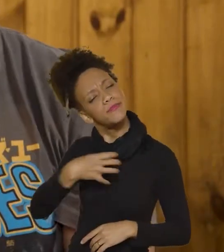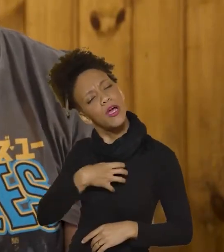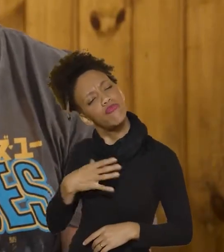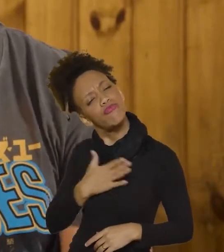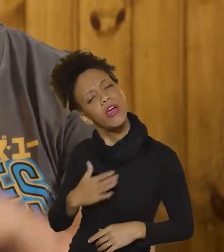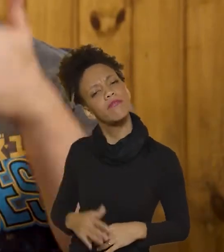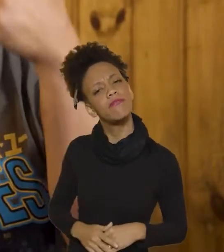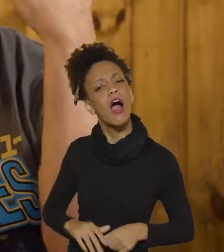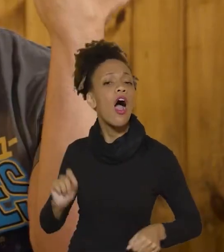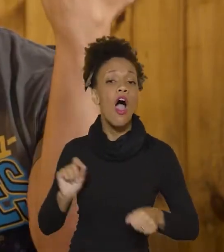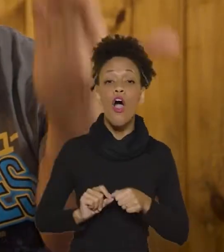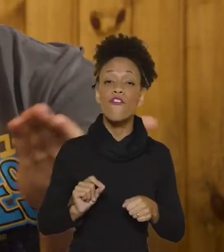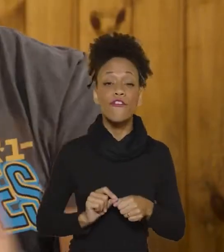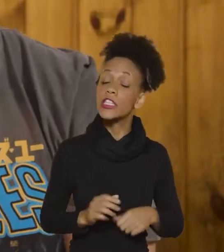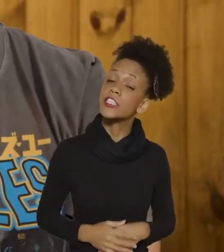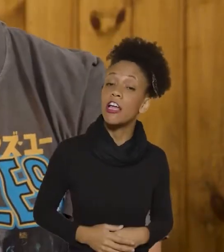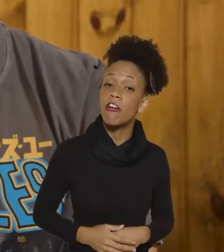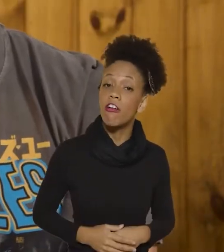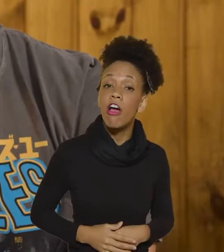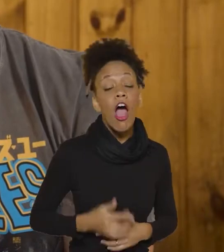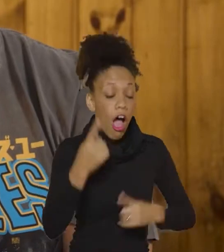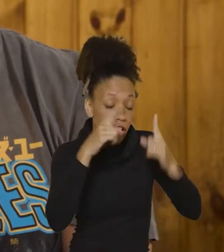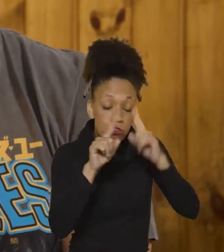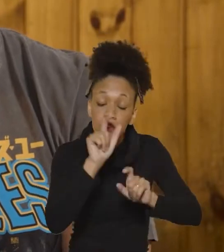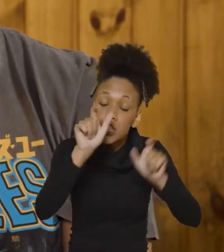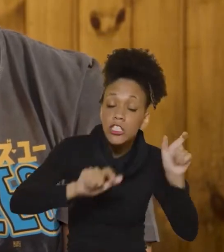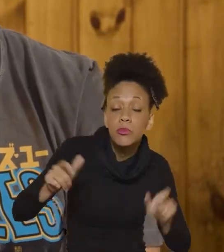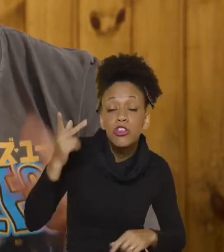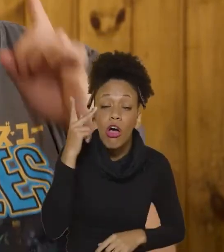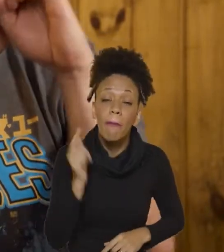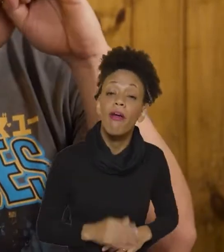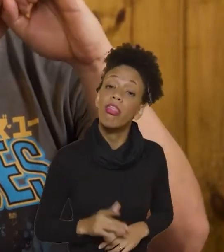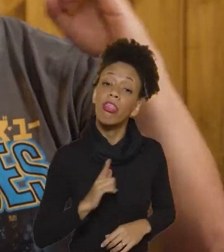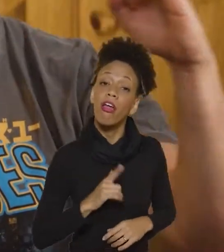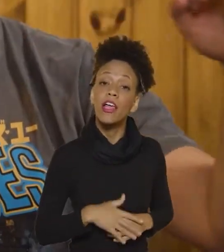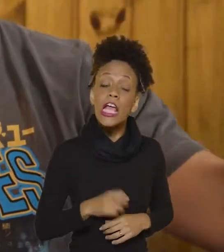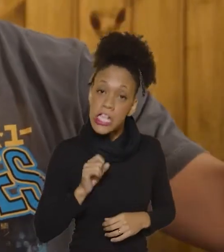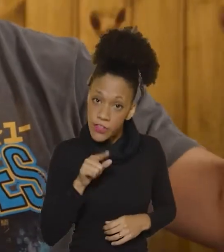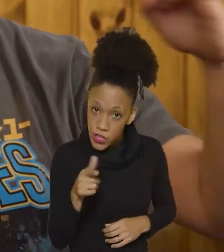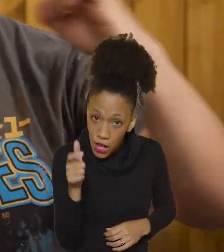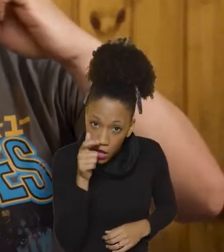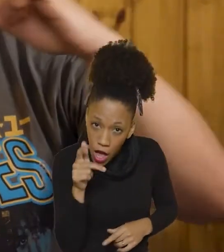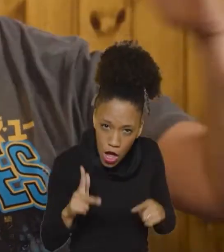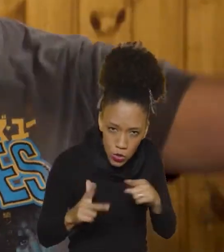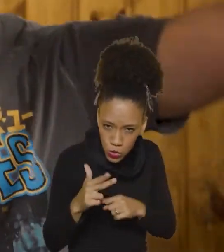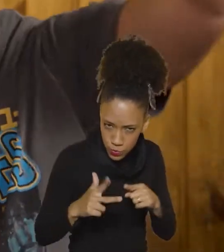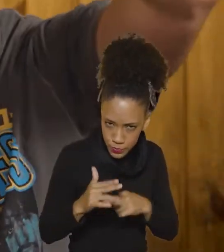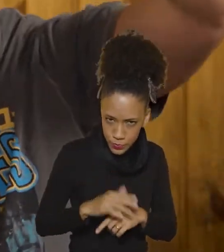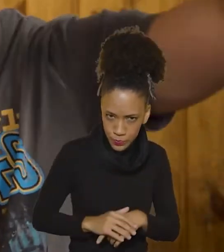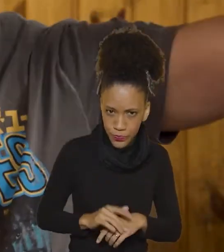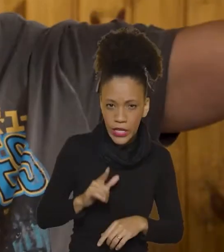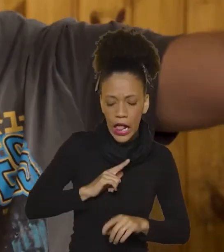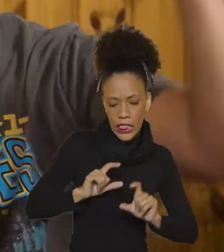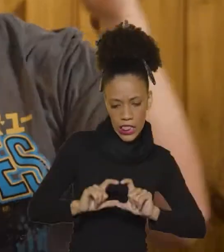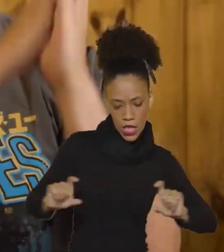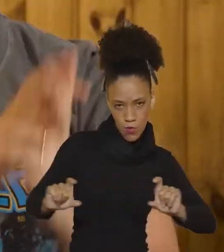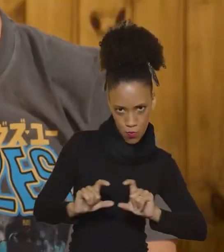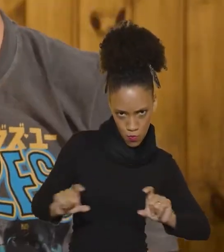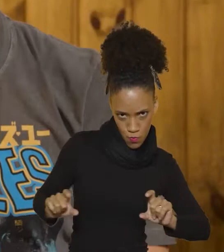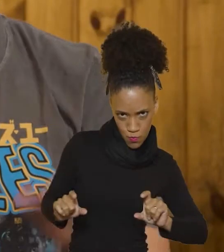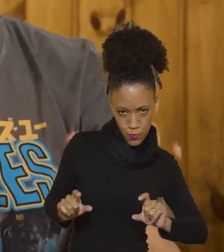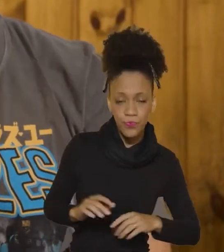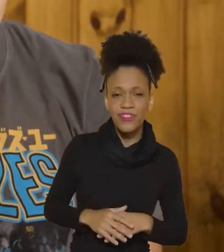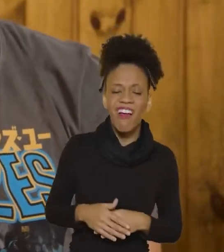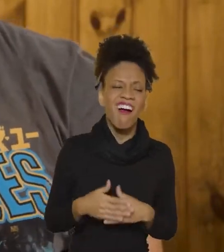eu vou fazer as dúvidas que muita gente tem esse você quer assistir cortes o tanque aqui ó você vai ver que tomar time Line aqui embaixo